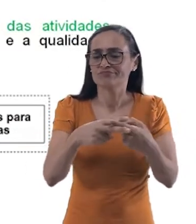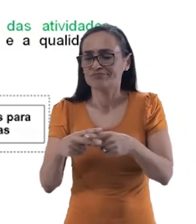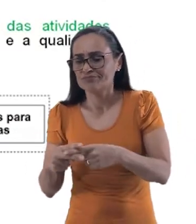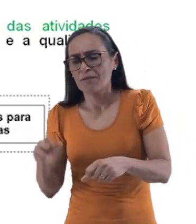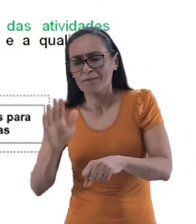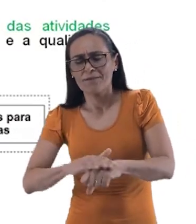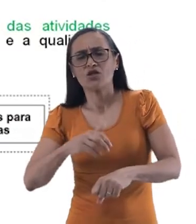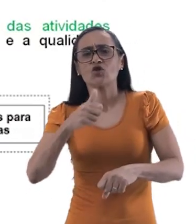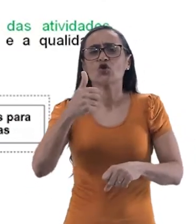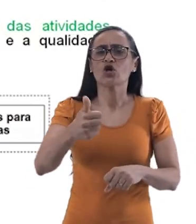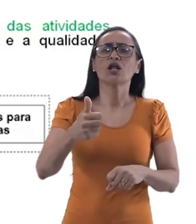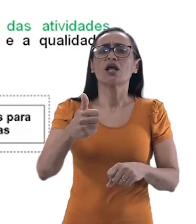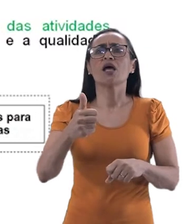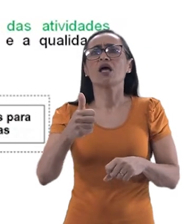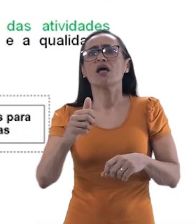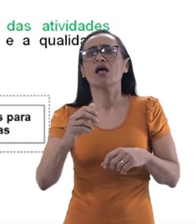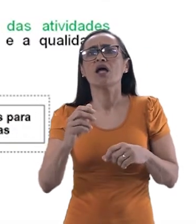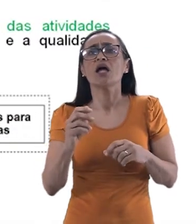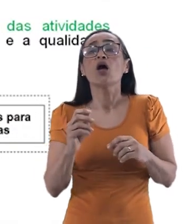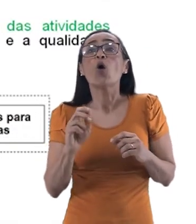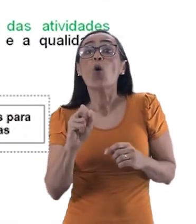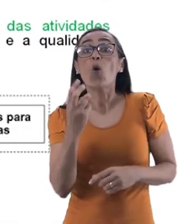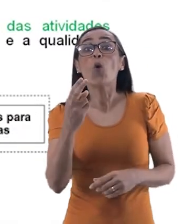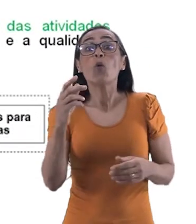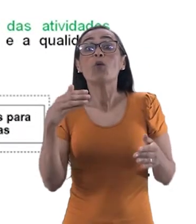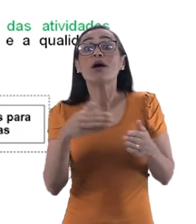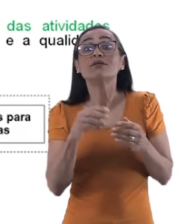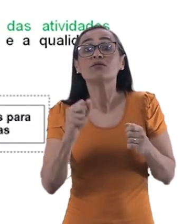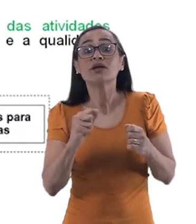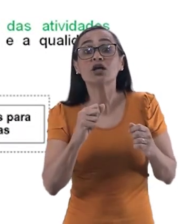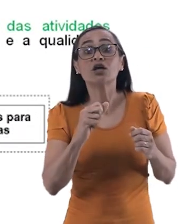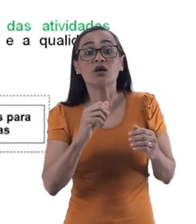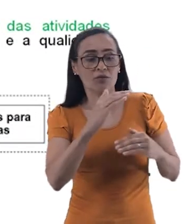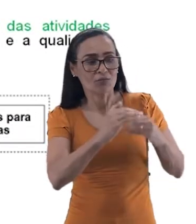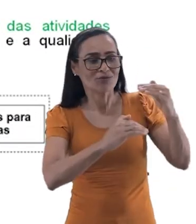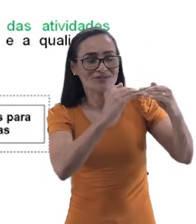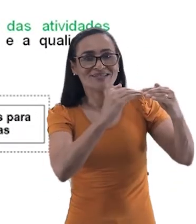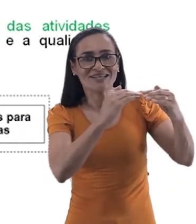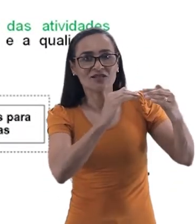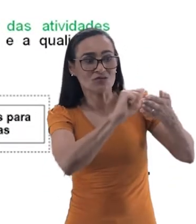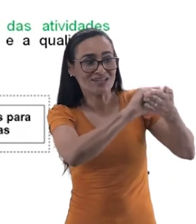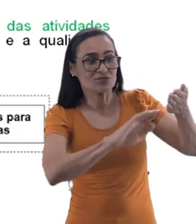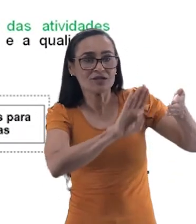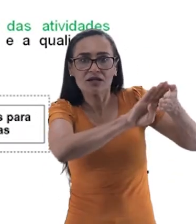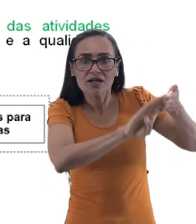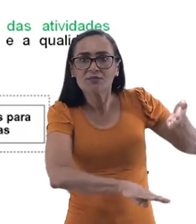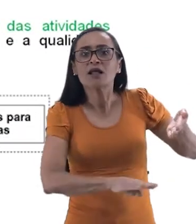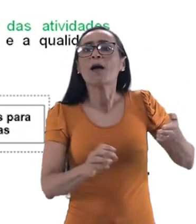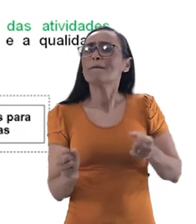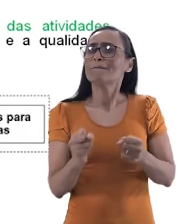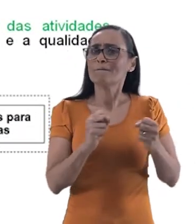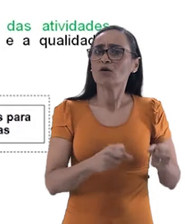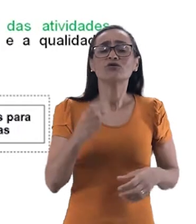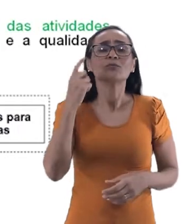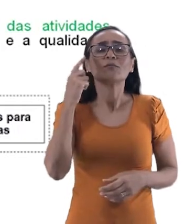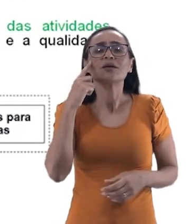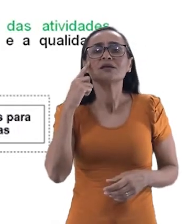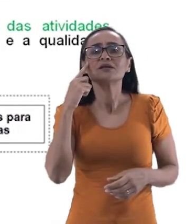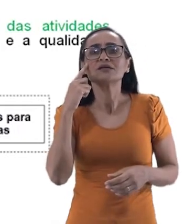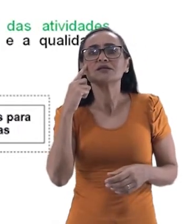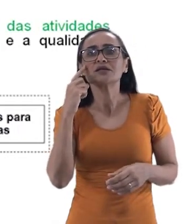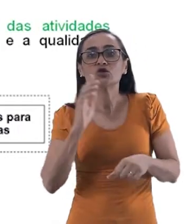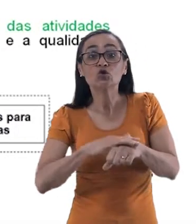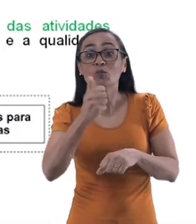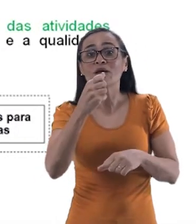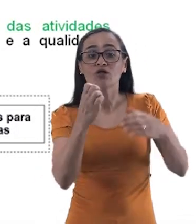revistas para ser melhoradas, reestruturadas, ou até mesmo dentro de um processo eu posso eliminar uma atividade, pensando